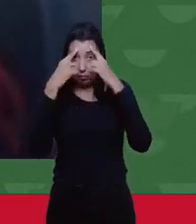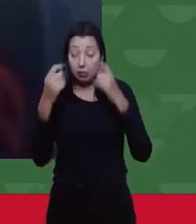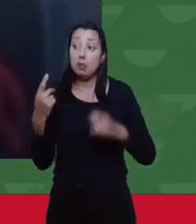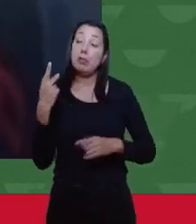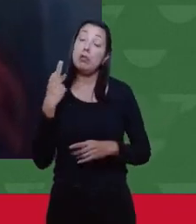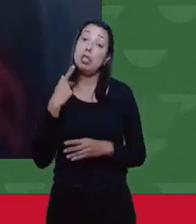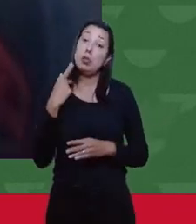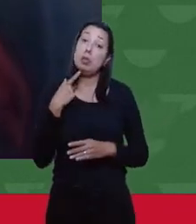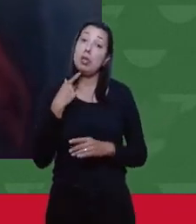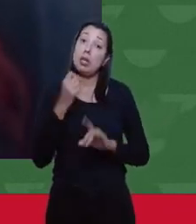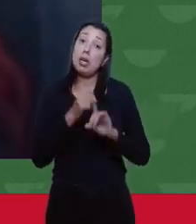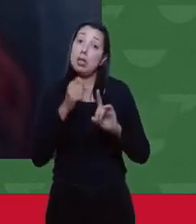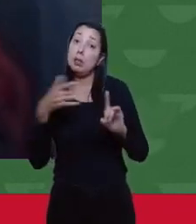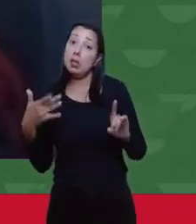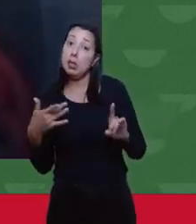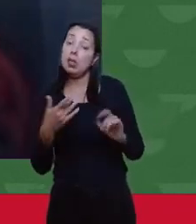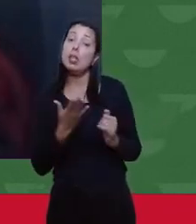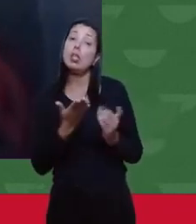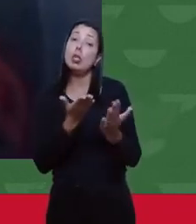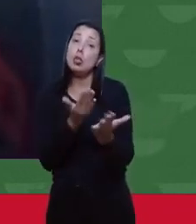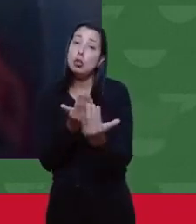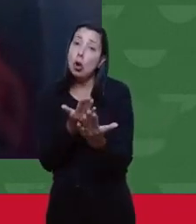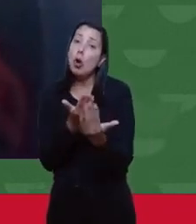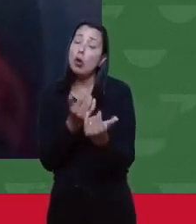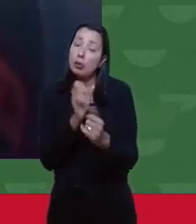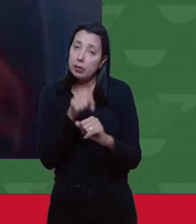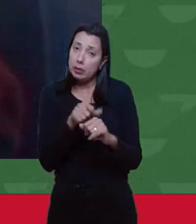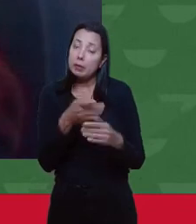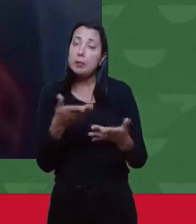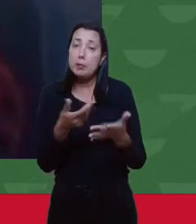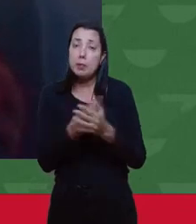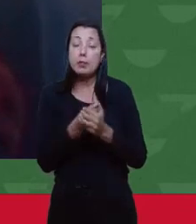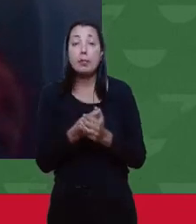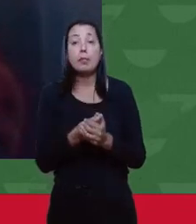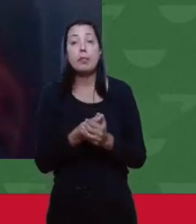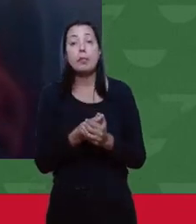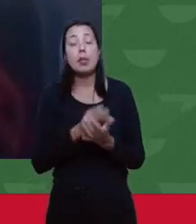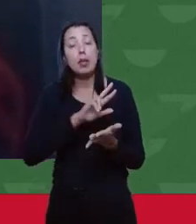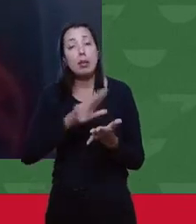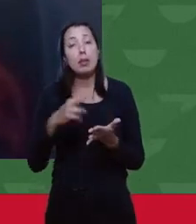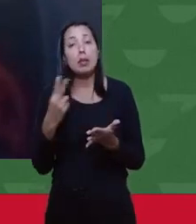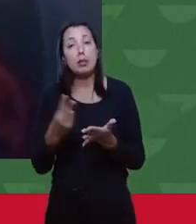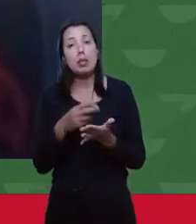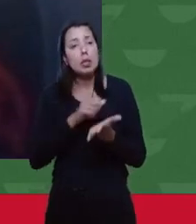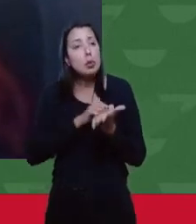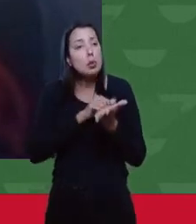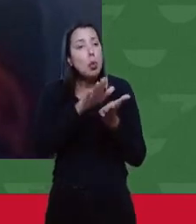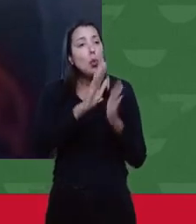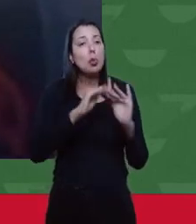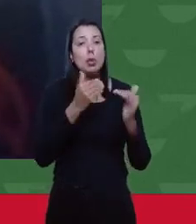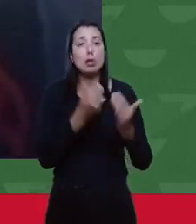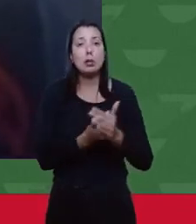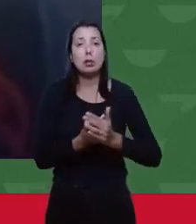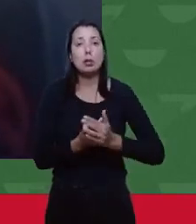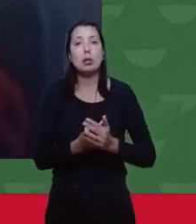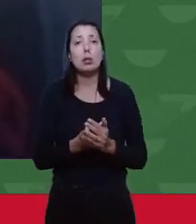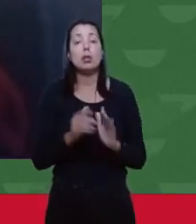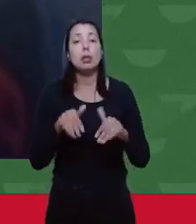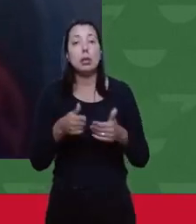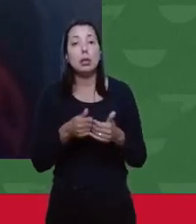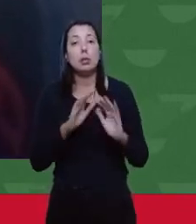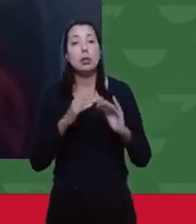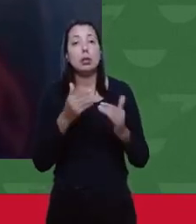violência LGBT são jovens, são adolescentes, e muitas vezes expulsos das escolas, a escola